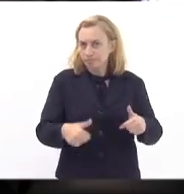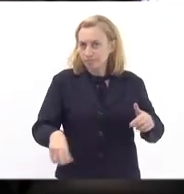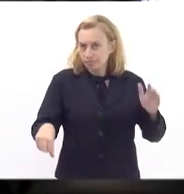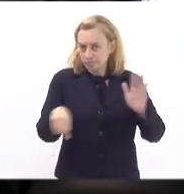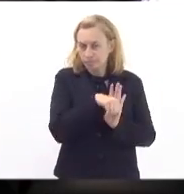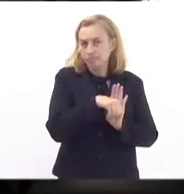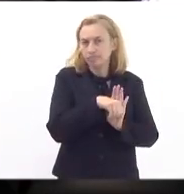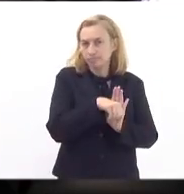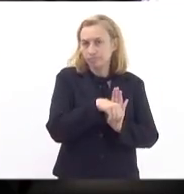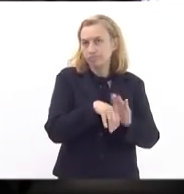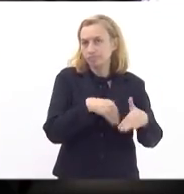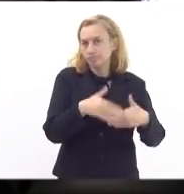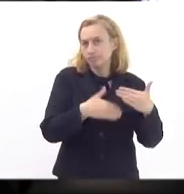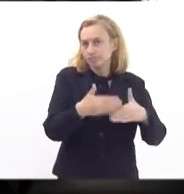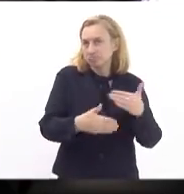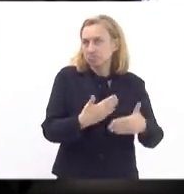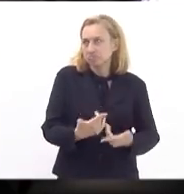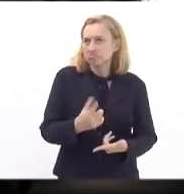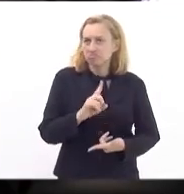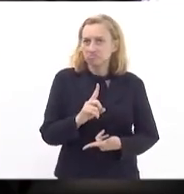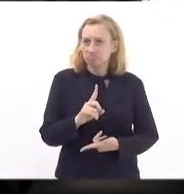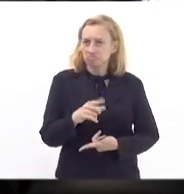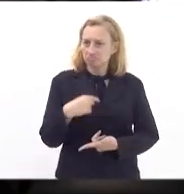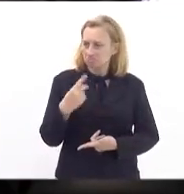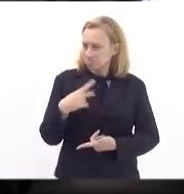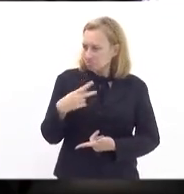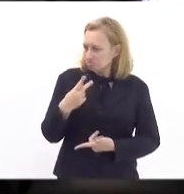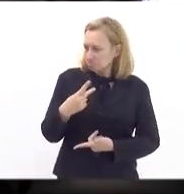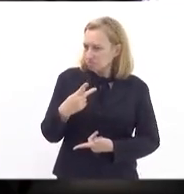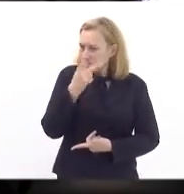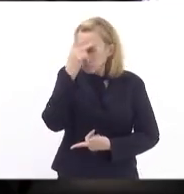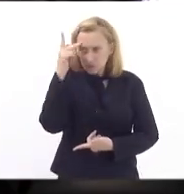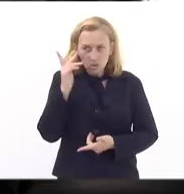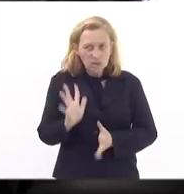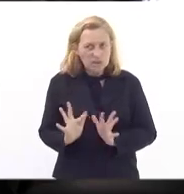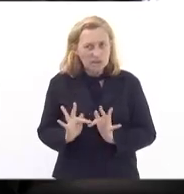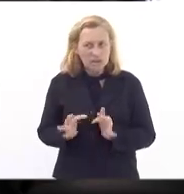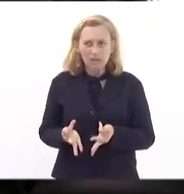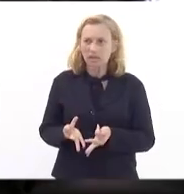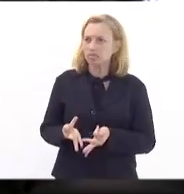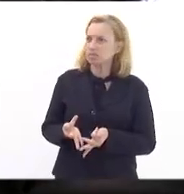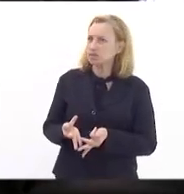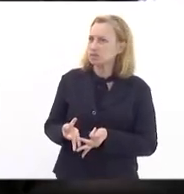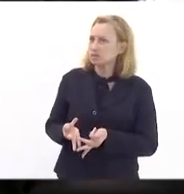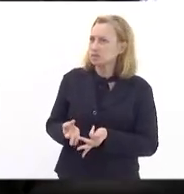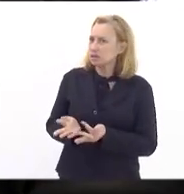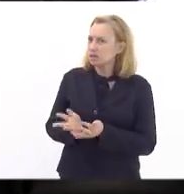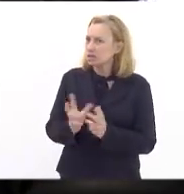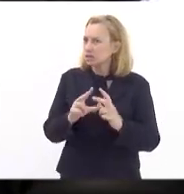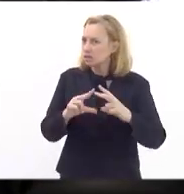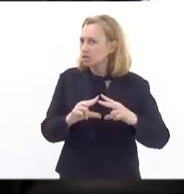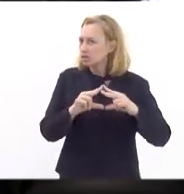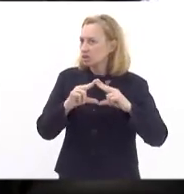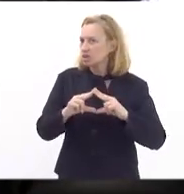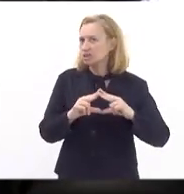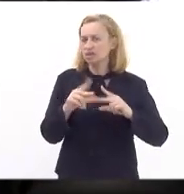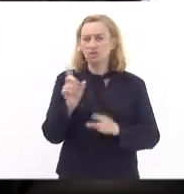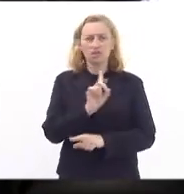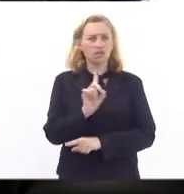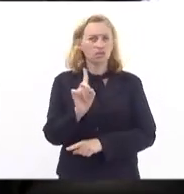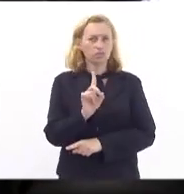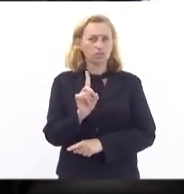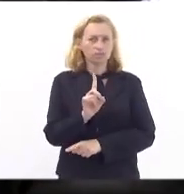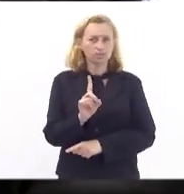processo né Nós não estamos lidando com pessoas que estão ali catando cabo